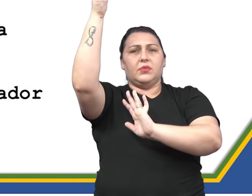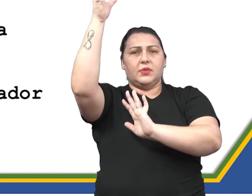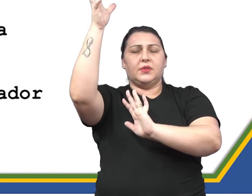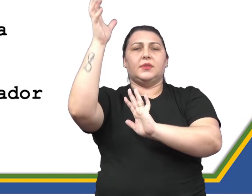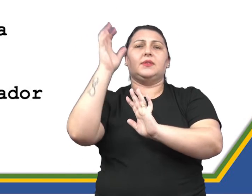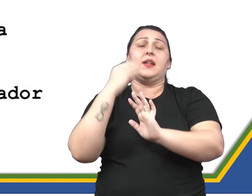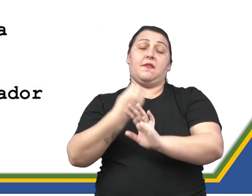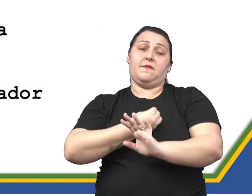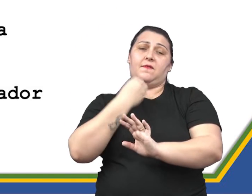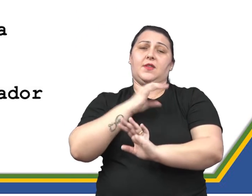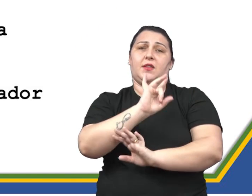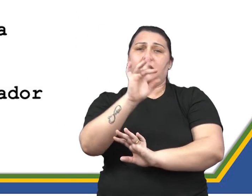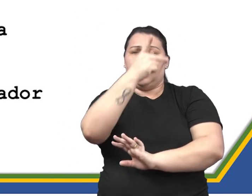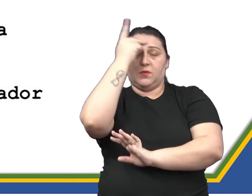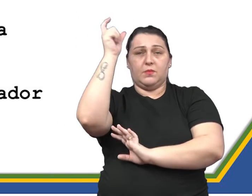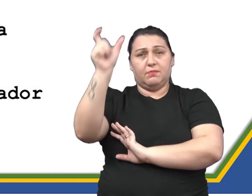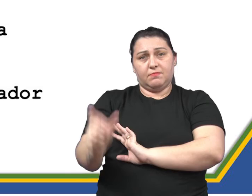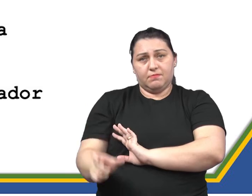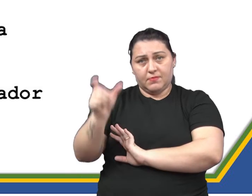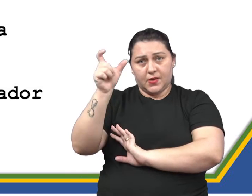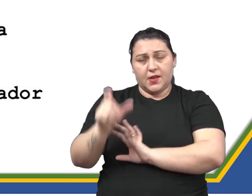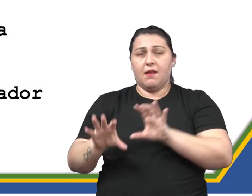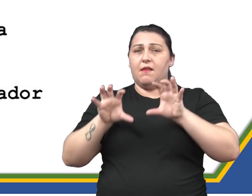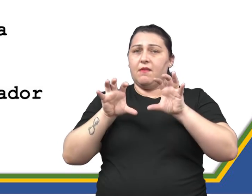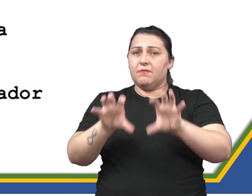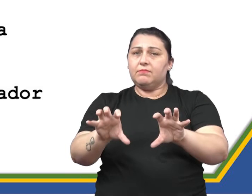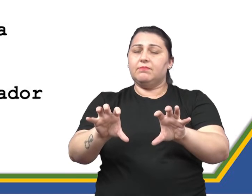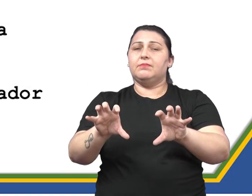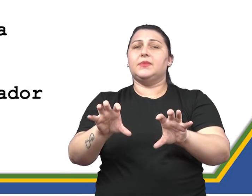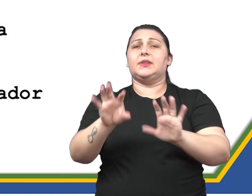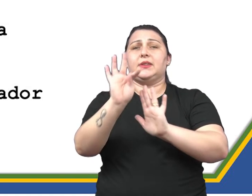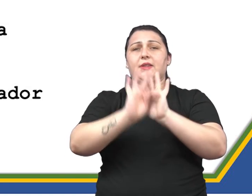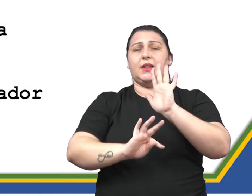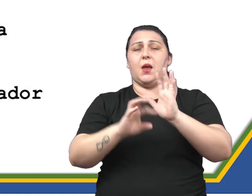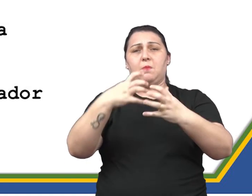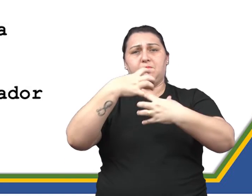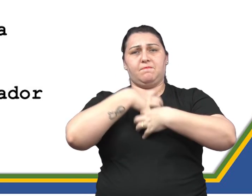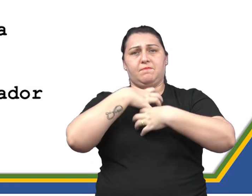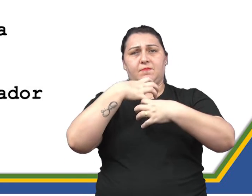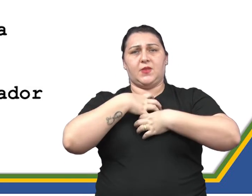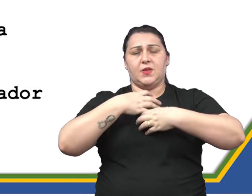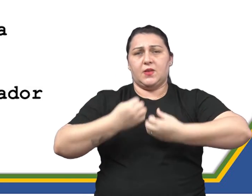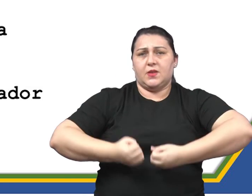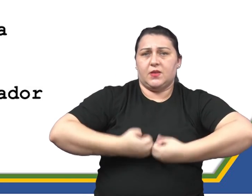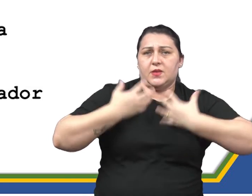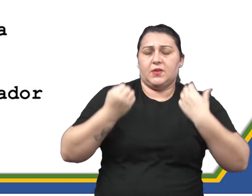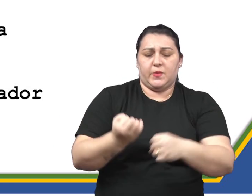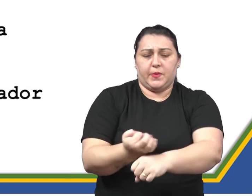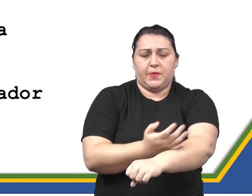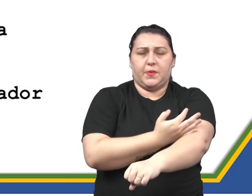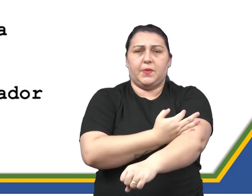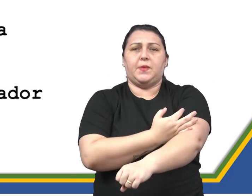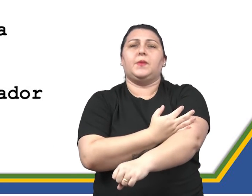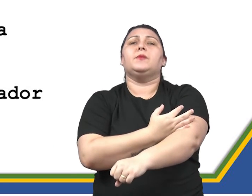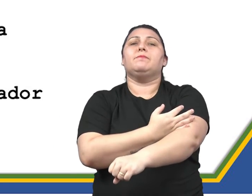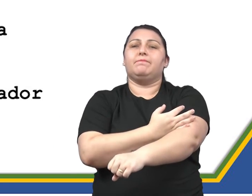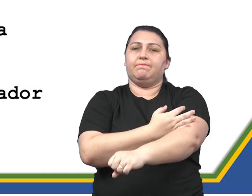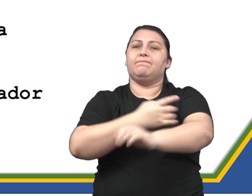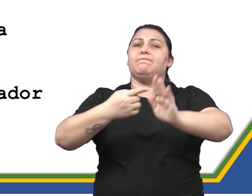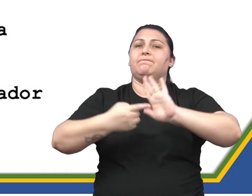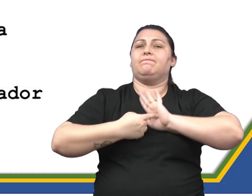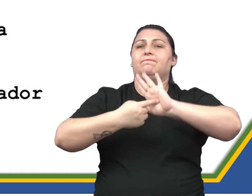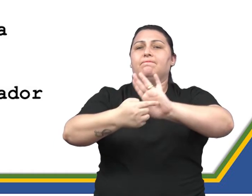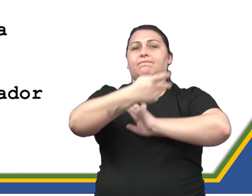marcante na vida de uma pessoa. Nesse tipo de texto, podemos sentir as emoções, os sentimentos expressos pelo